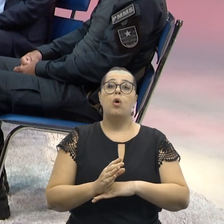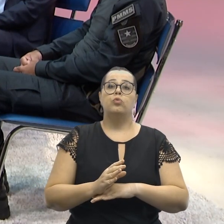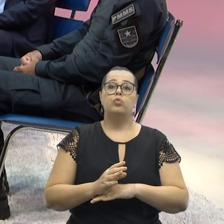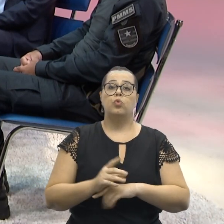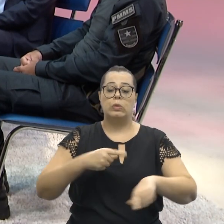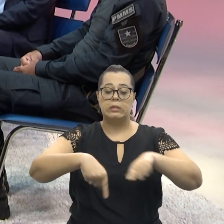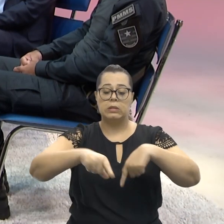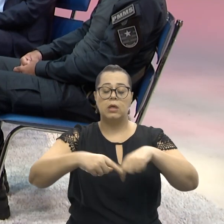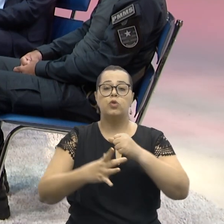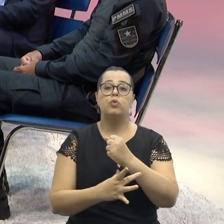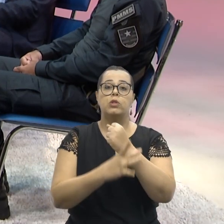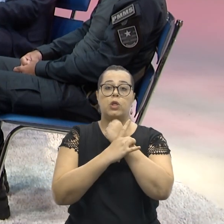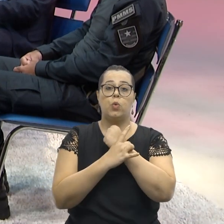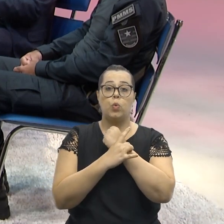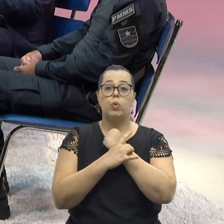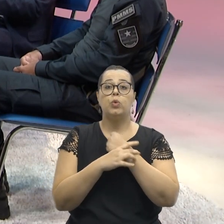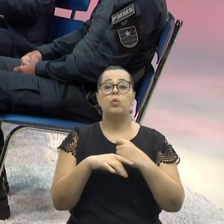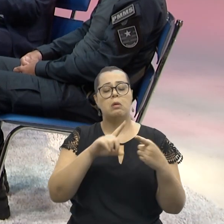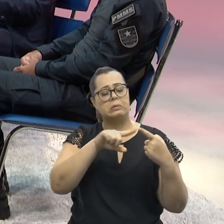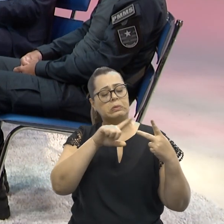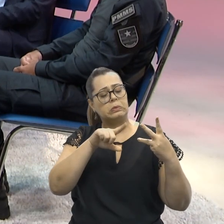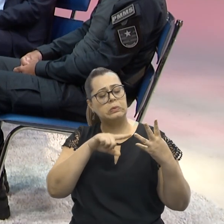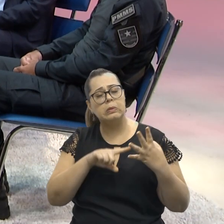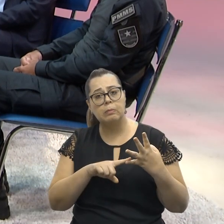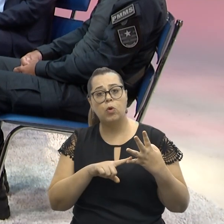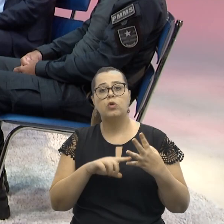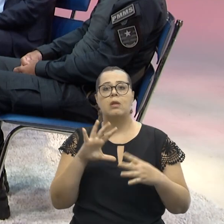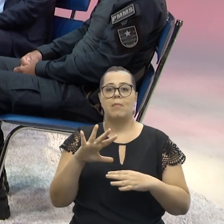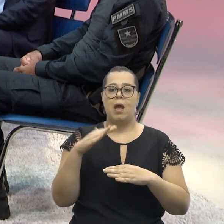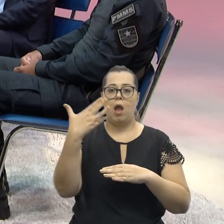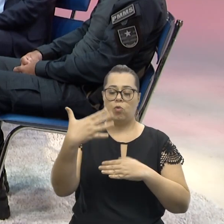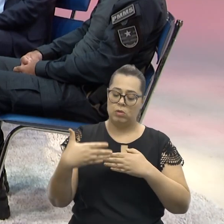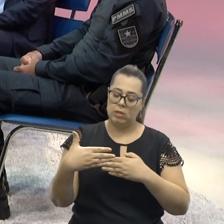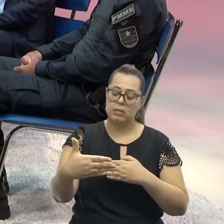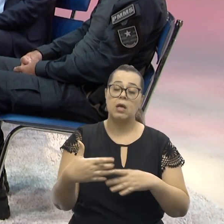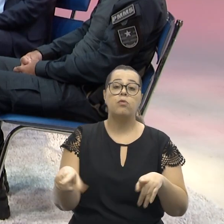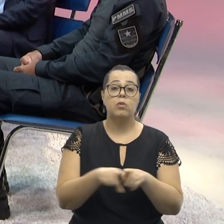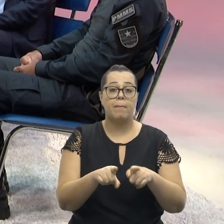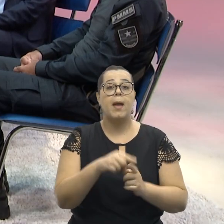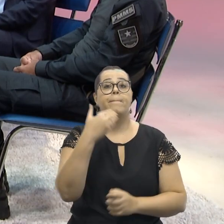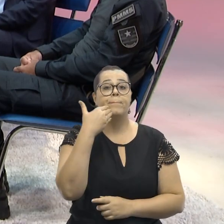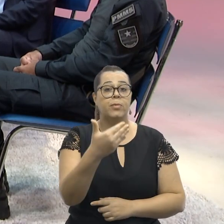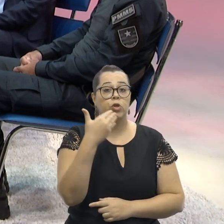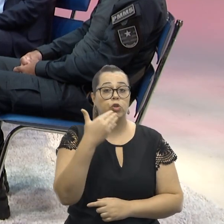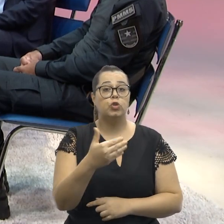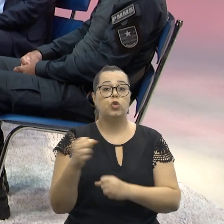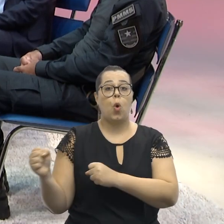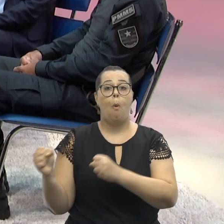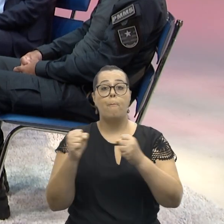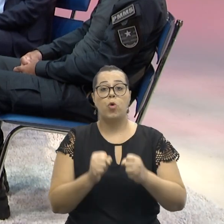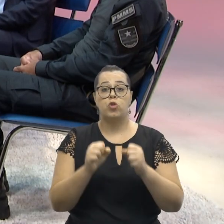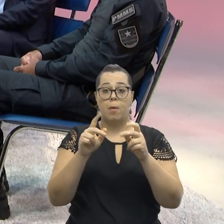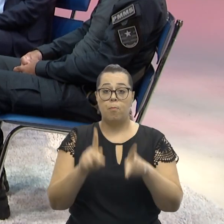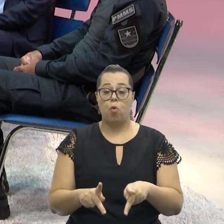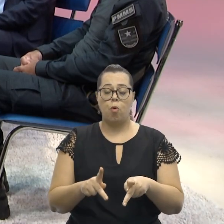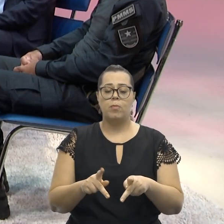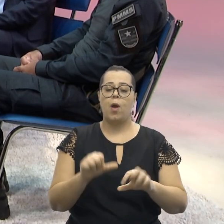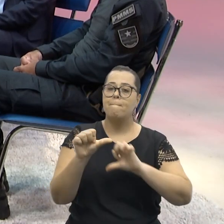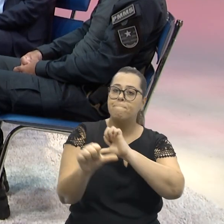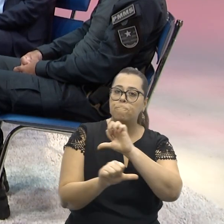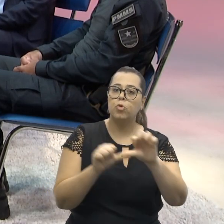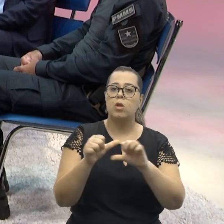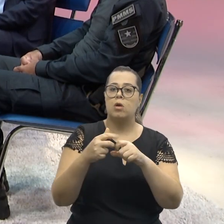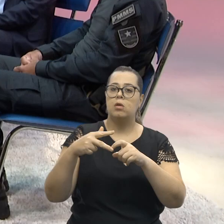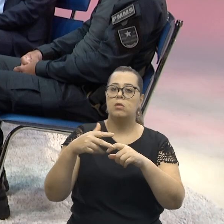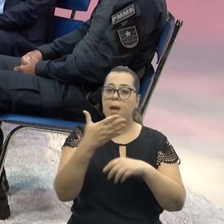tornar mais seguro. Enfim, é uma forma da gente colaborar para que as coisas realmente aconteçam. E cobrando também do poder público a